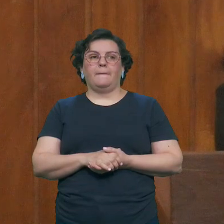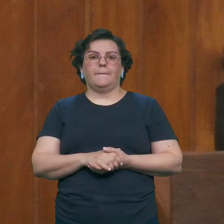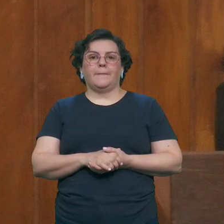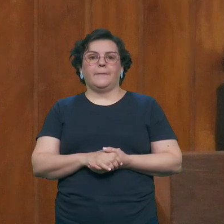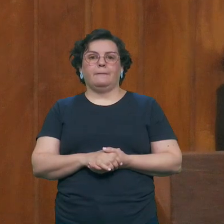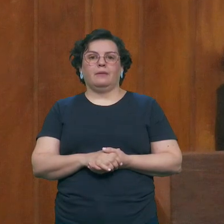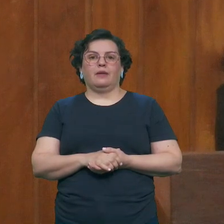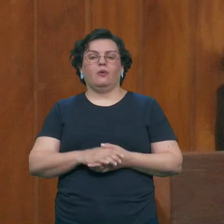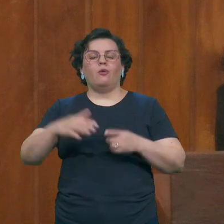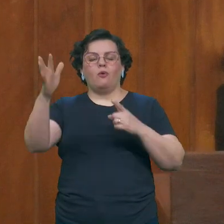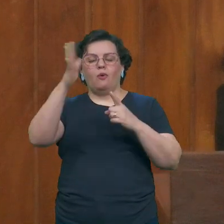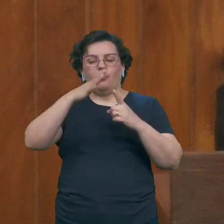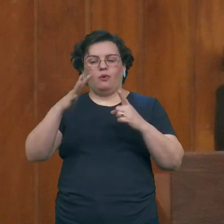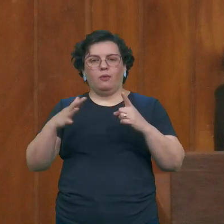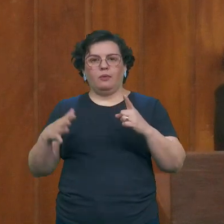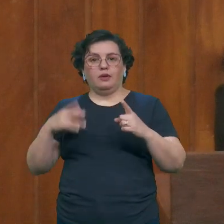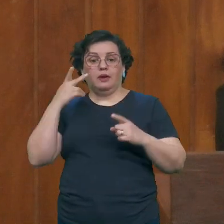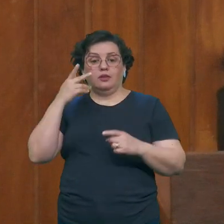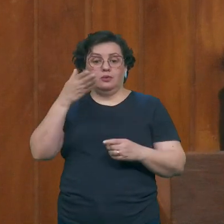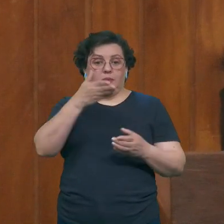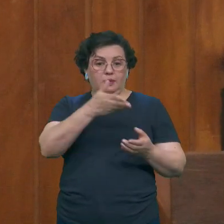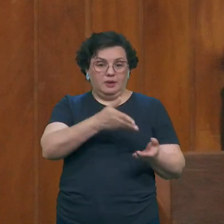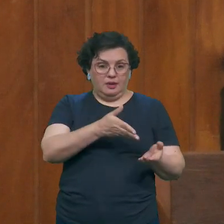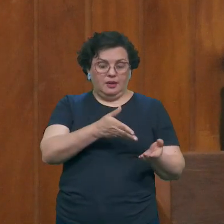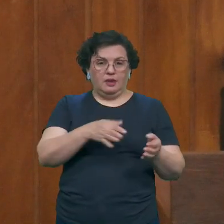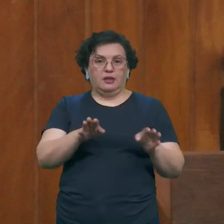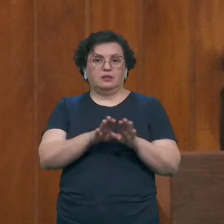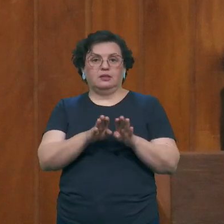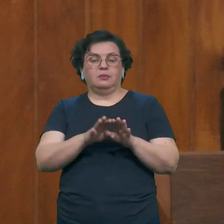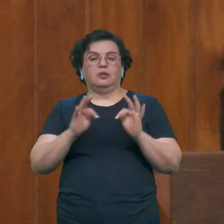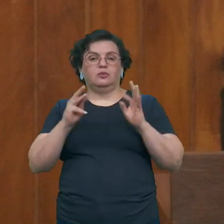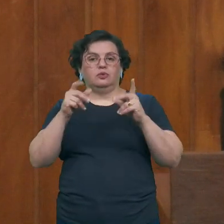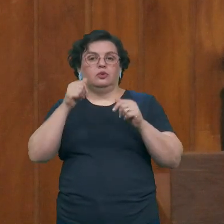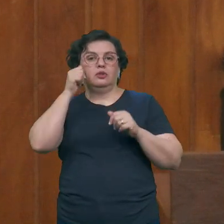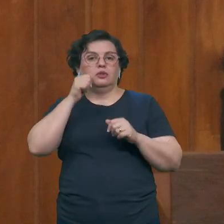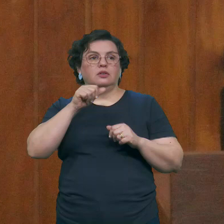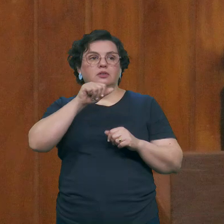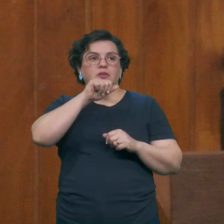estendida a homenagem da dona Benedita às mães